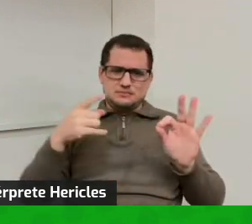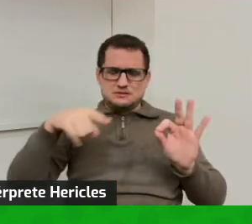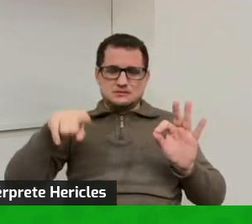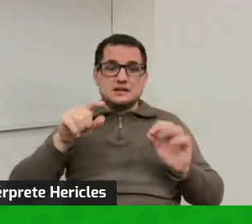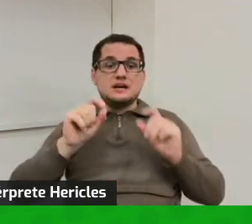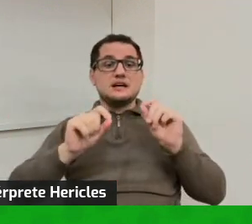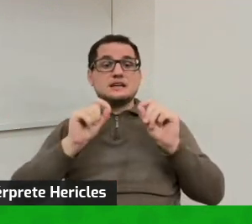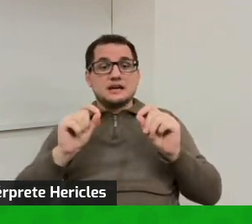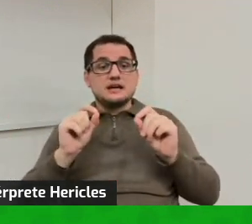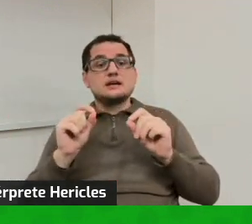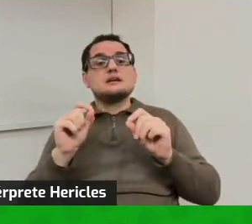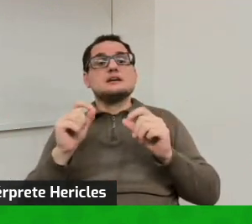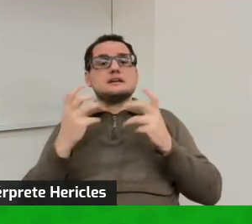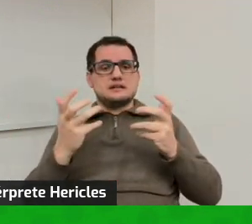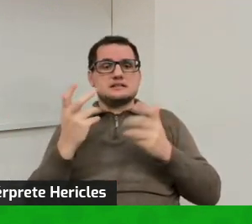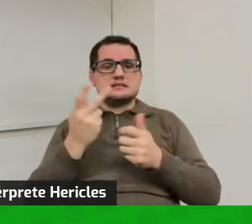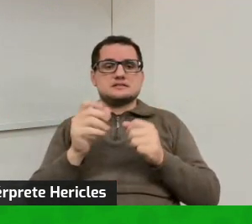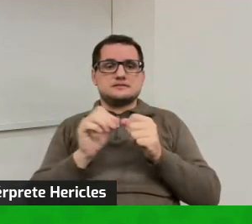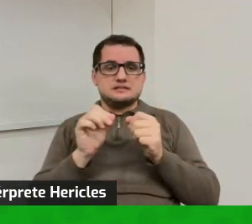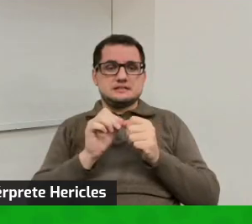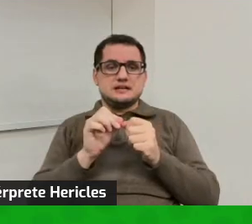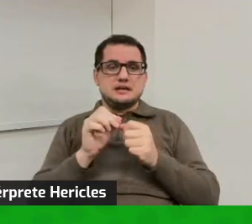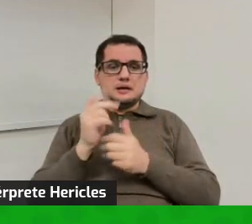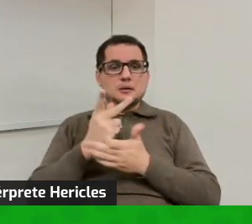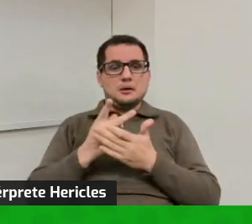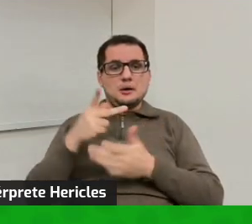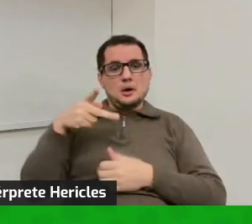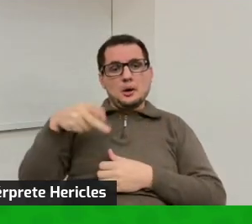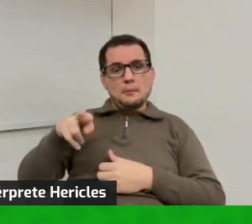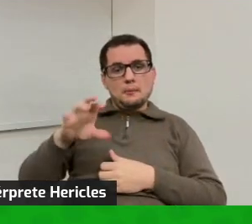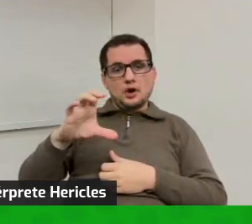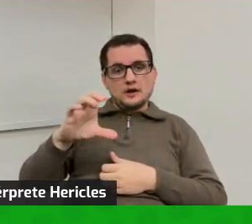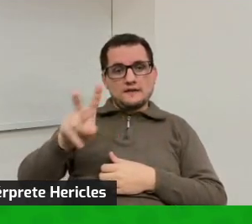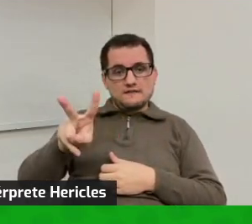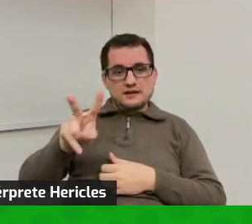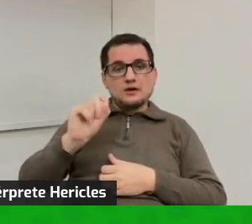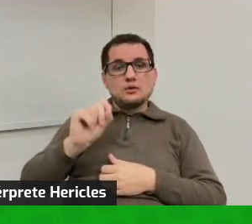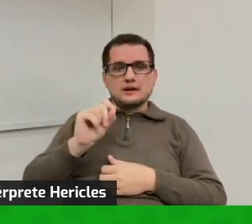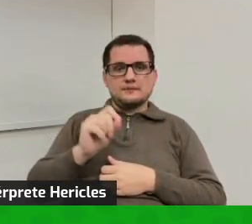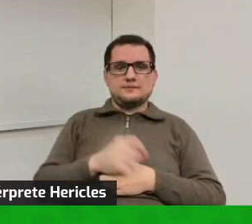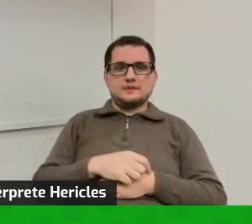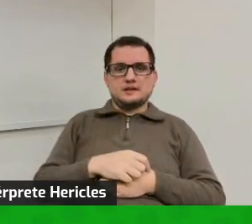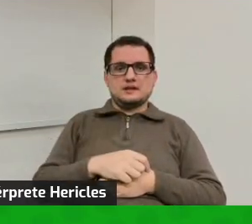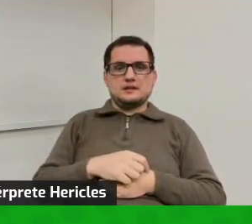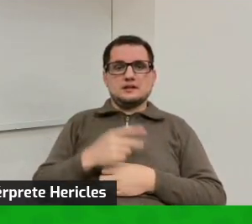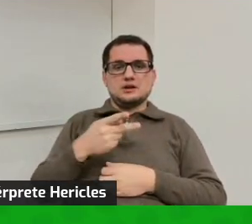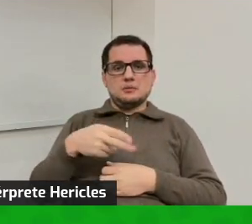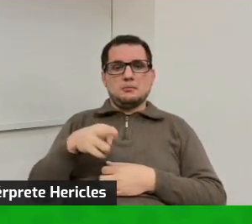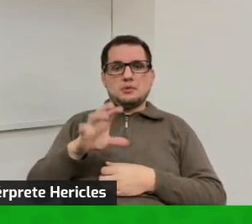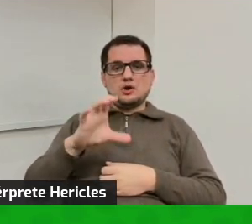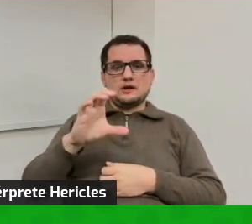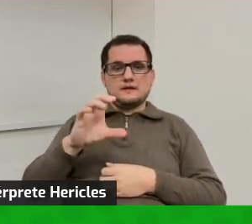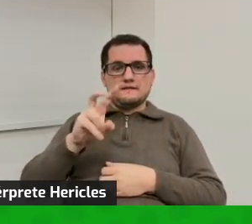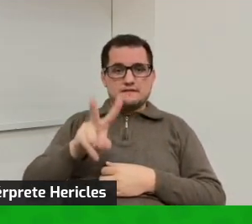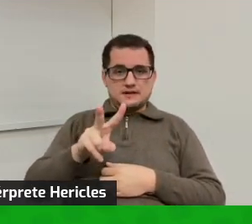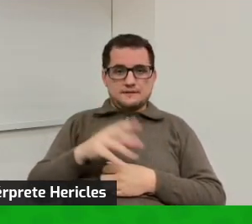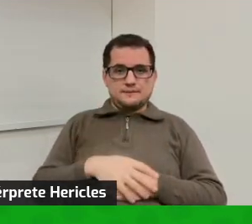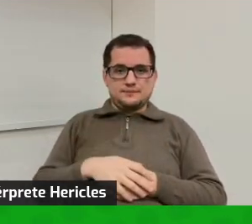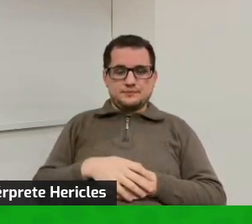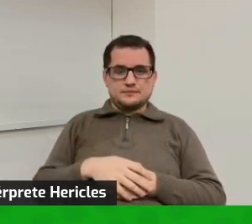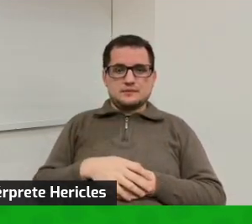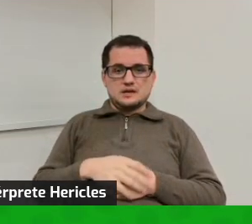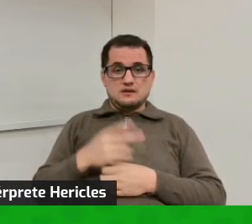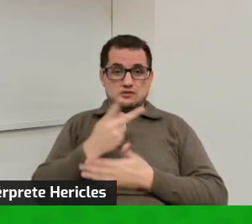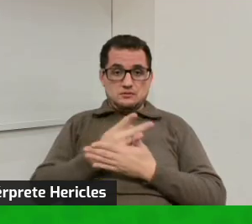com PROC-V, a fórmula ficou como? Ficou PROC-V, o valor vai ser